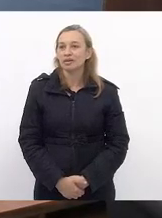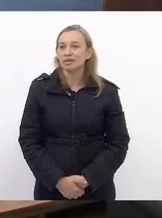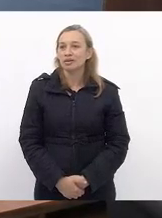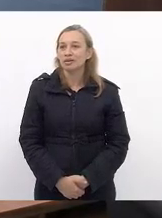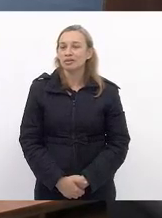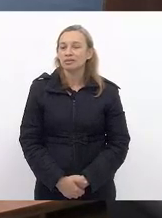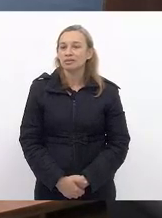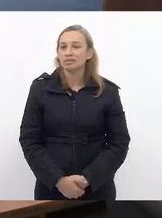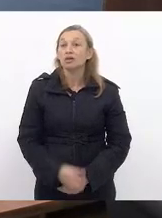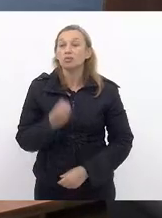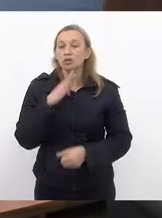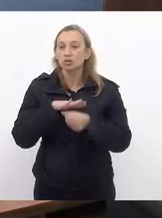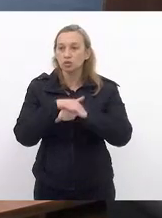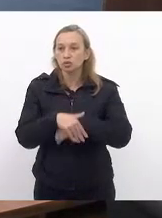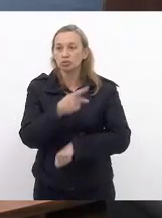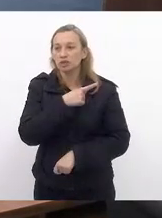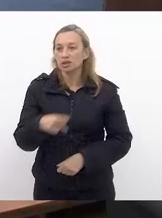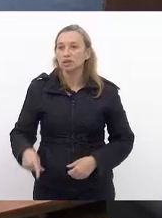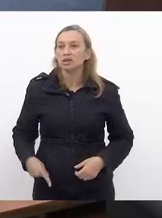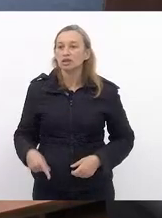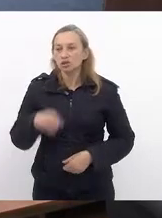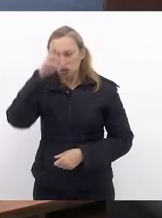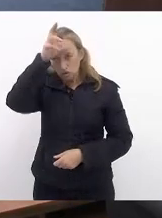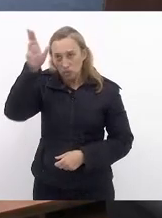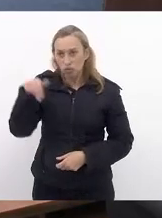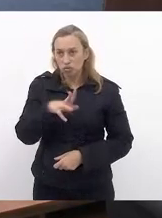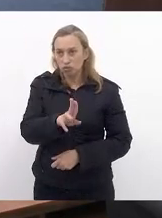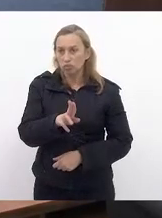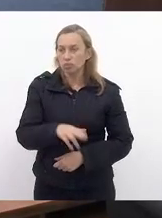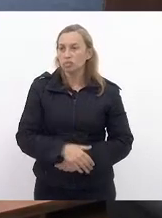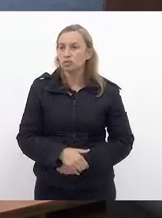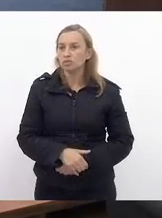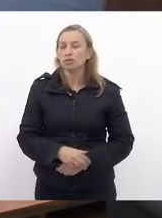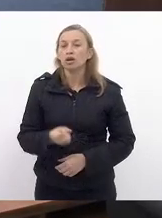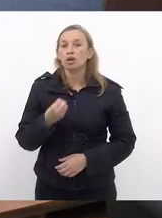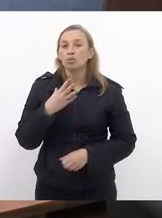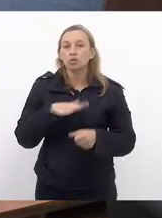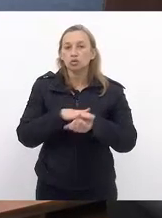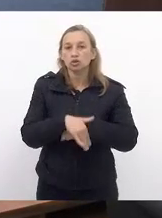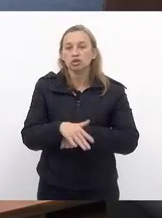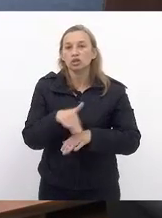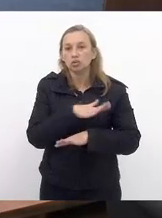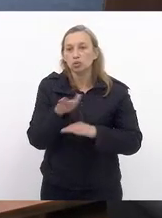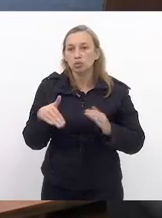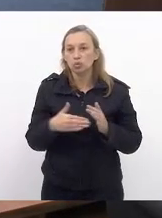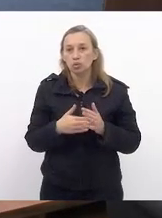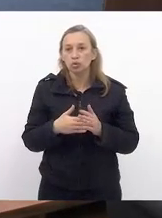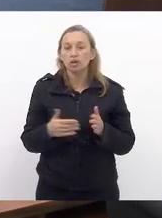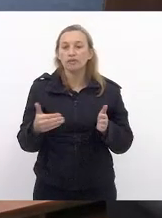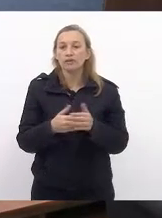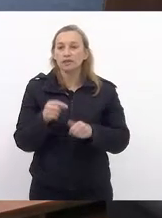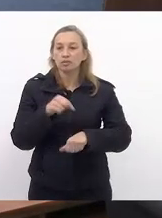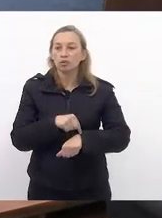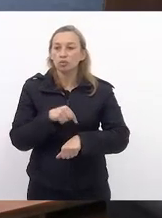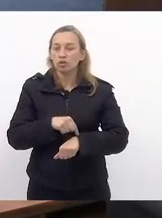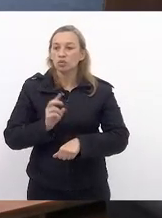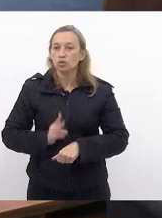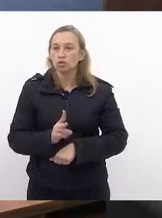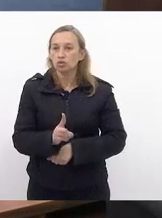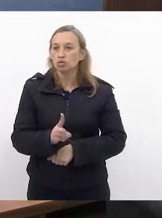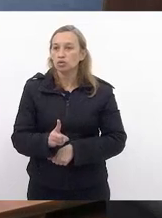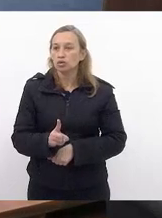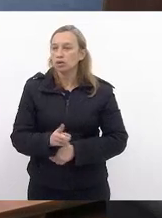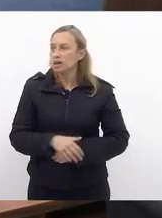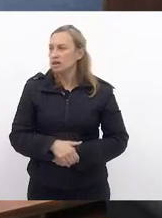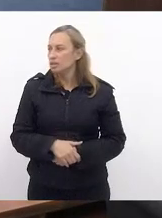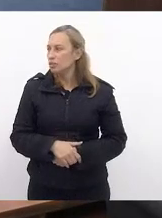Oi boa noite presidente' tia Ju boa noite a todos que até esse momento permanecem